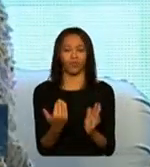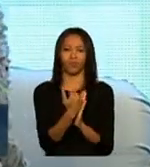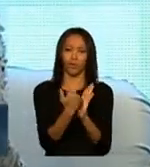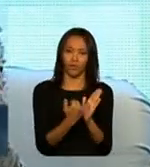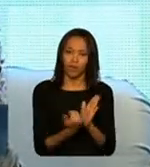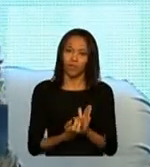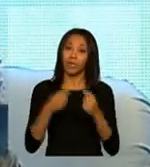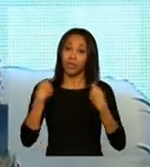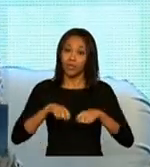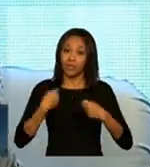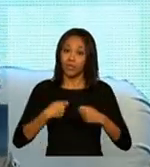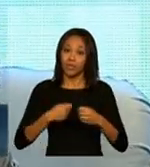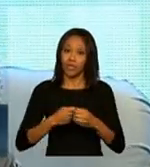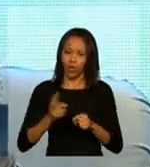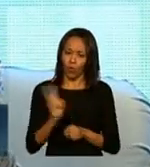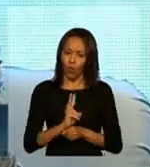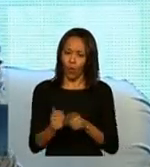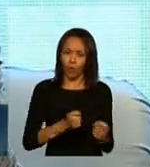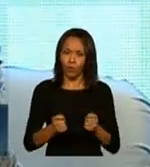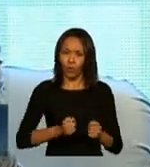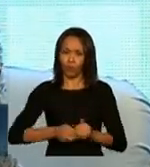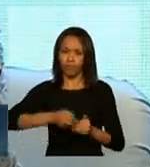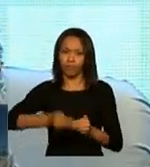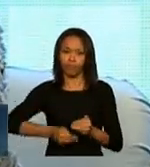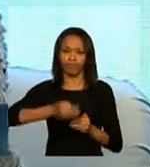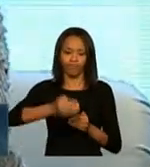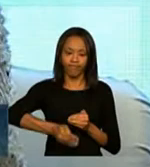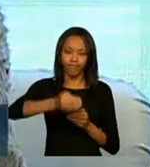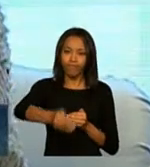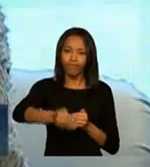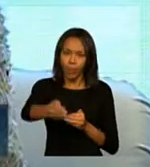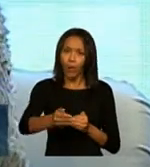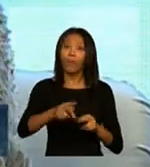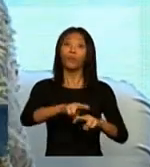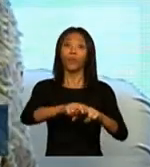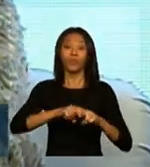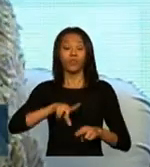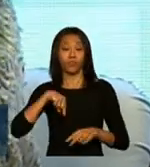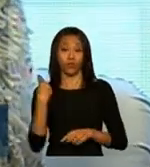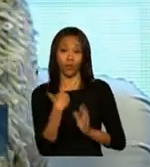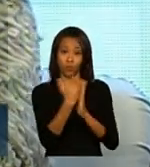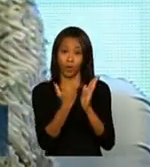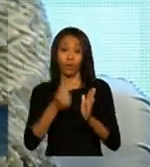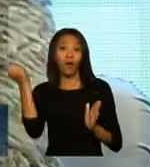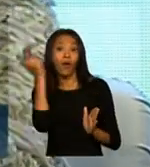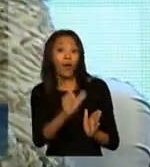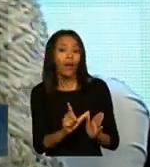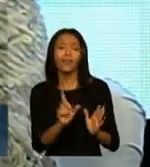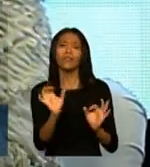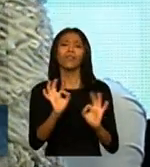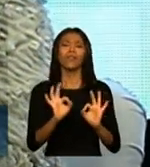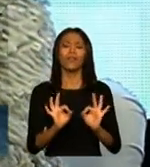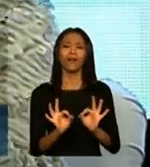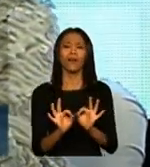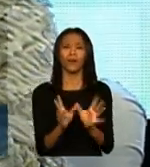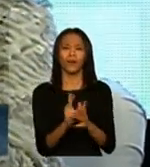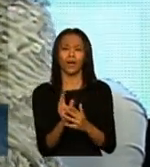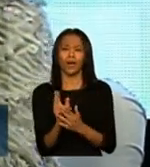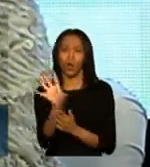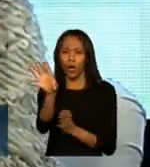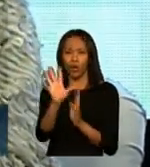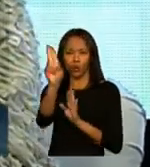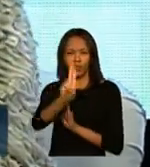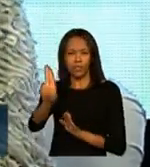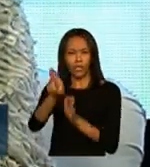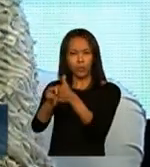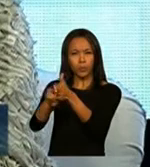ter escala. É por isso que os nossos programas são bem-sucedidos. Não porque ele tem um desenho do ponto de vista acadêmico